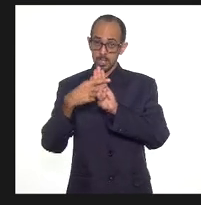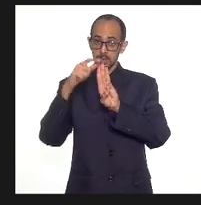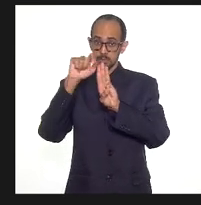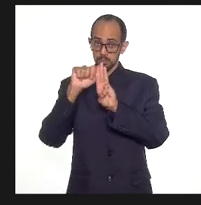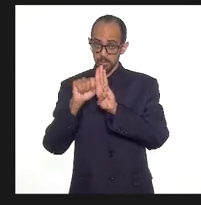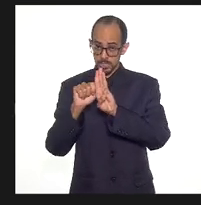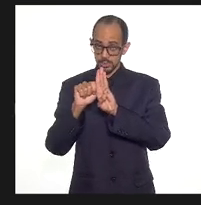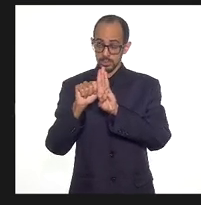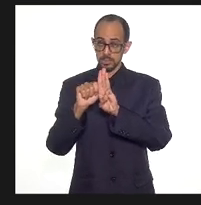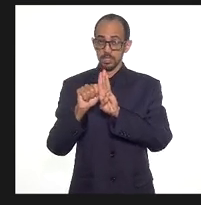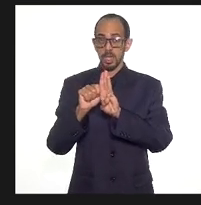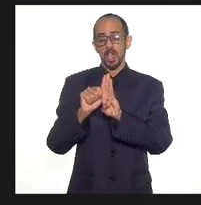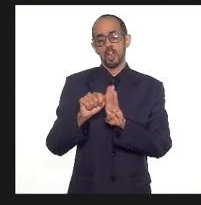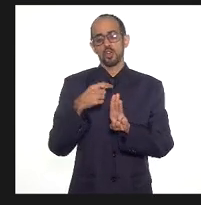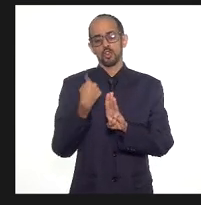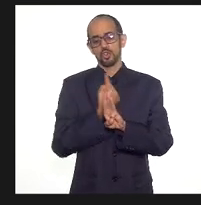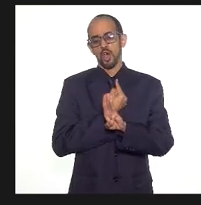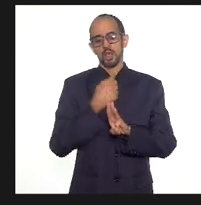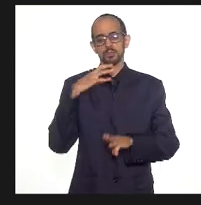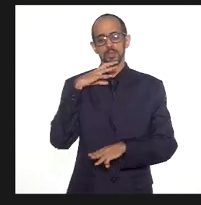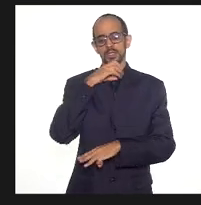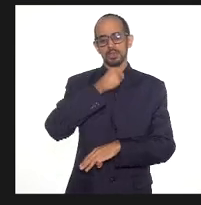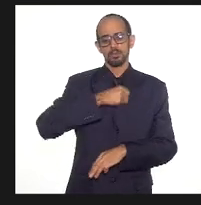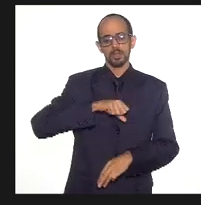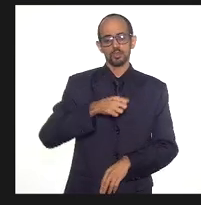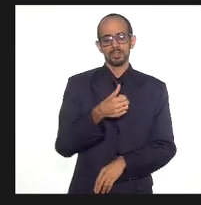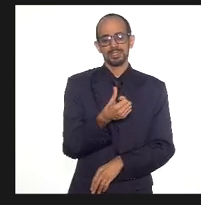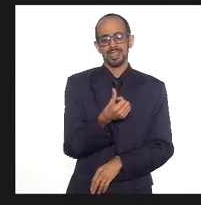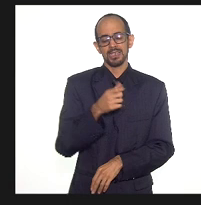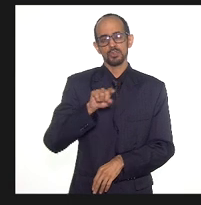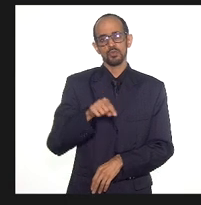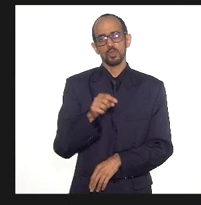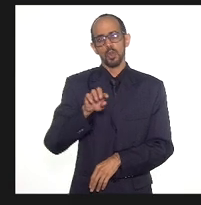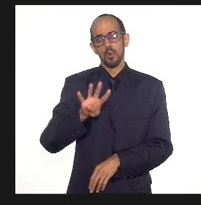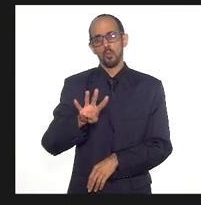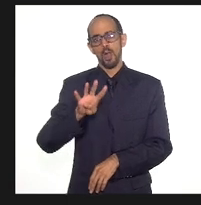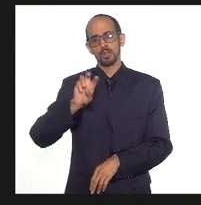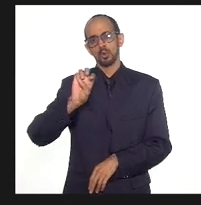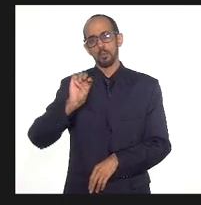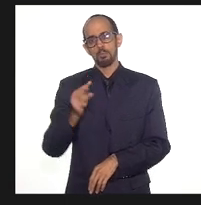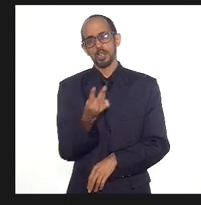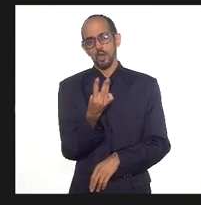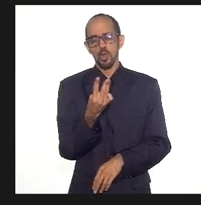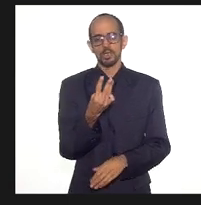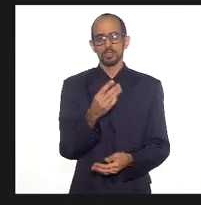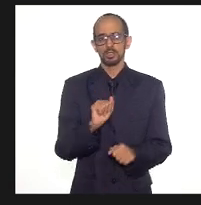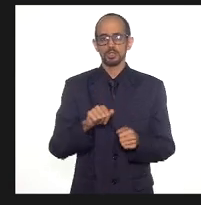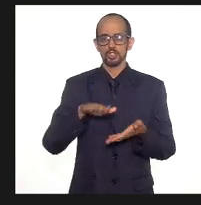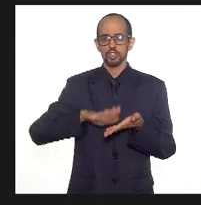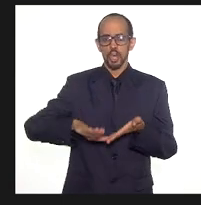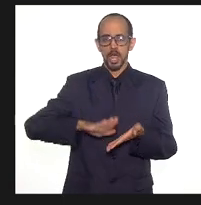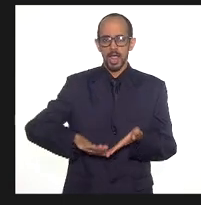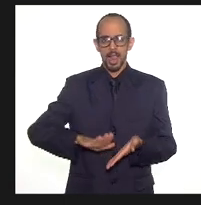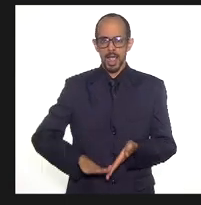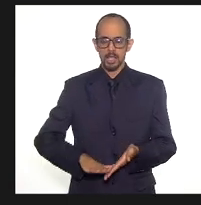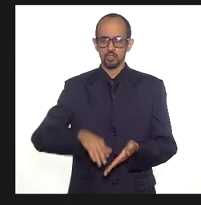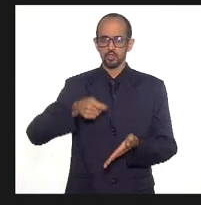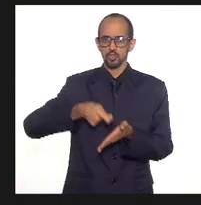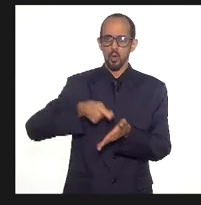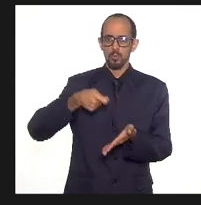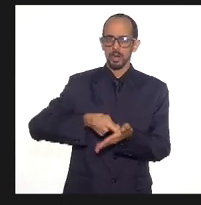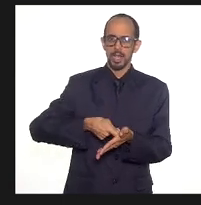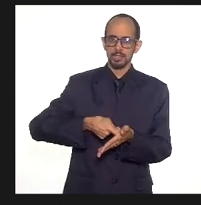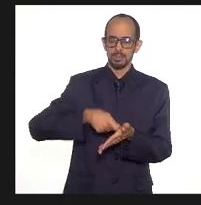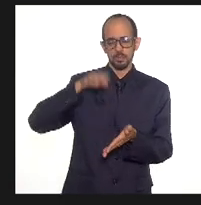PE, identificamos 6,4 milhões de gastos, obrigação